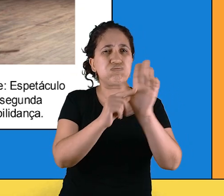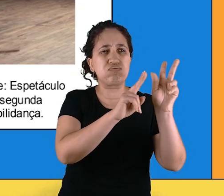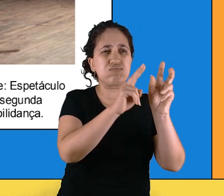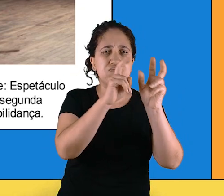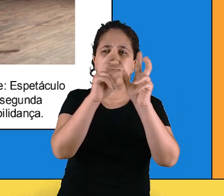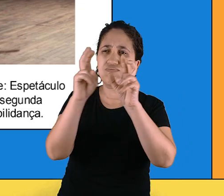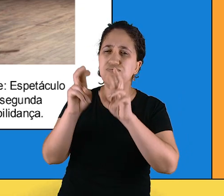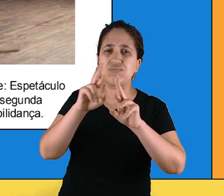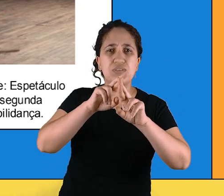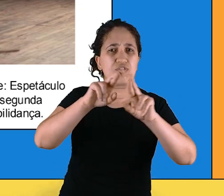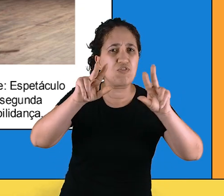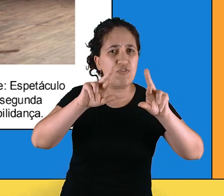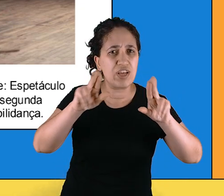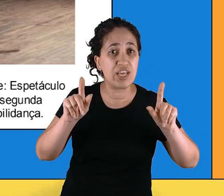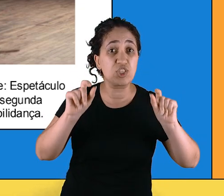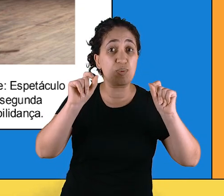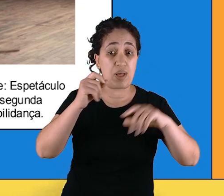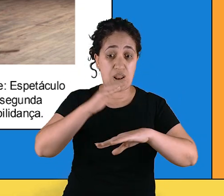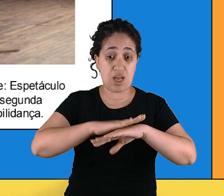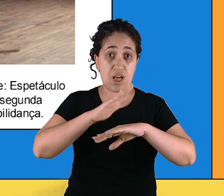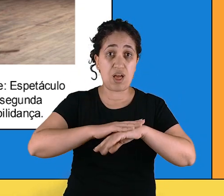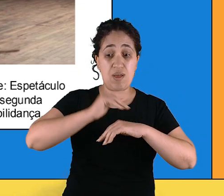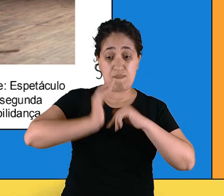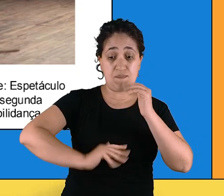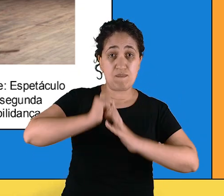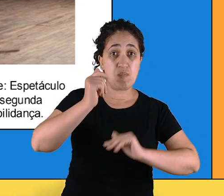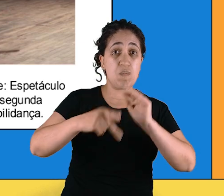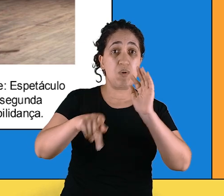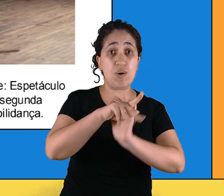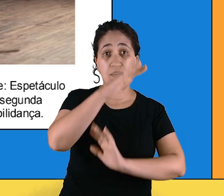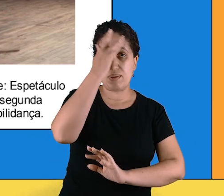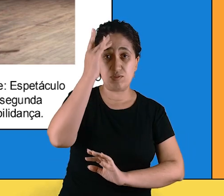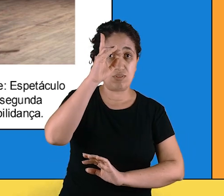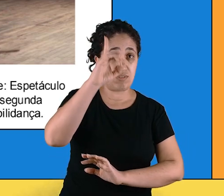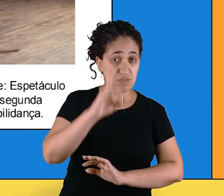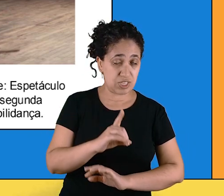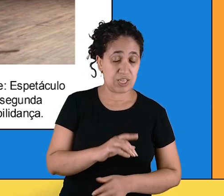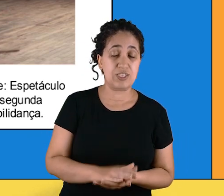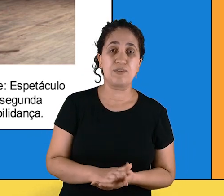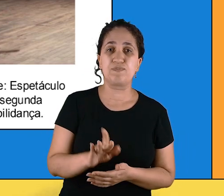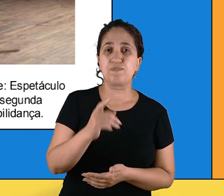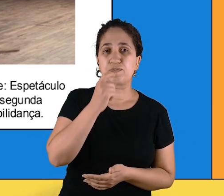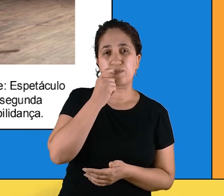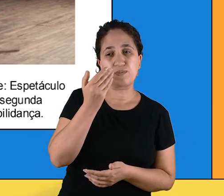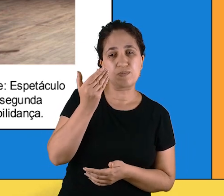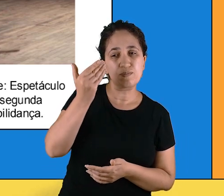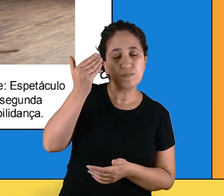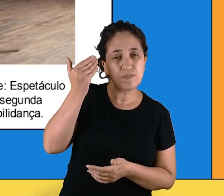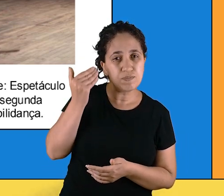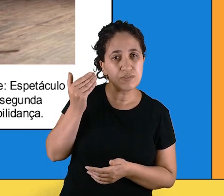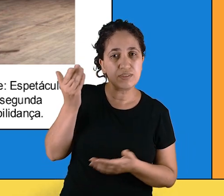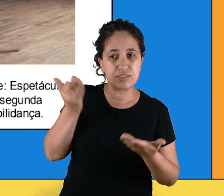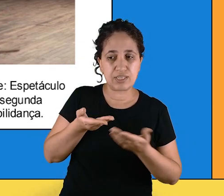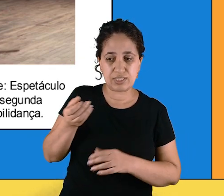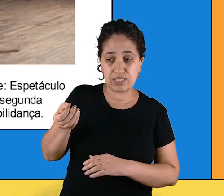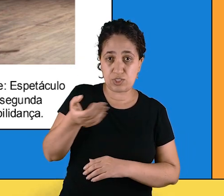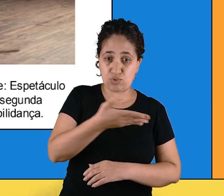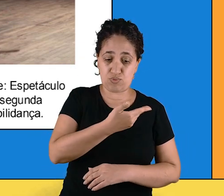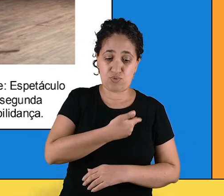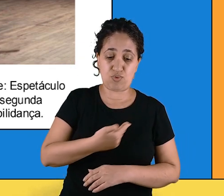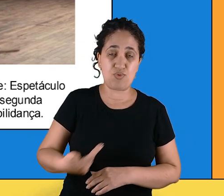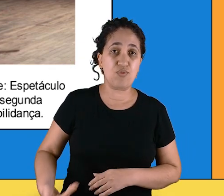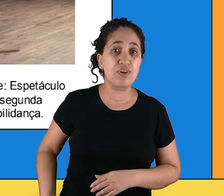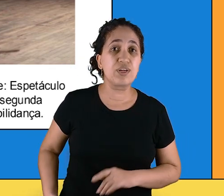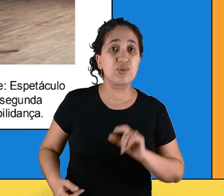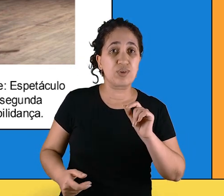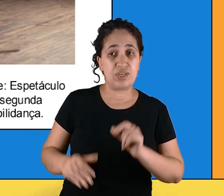títulos diferentes para tratar, né, da produção cultural da pessoa com deficiência. E mais recentemente, né, nesse novo